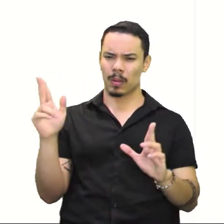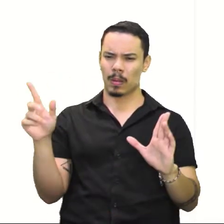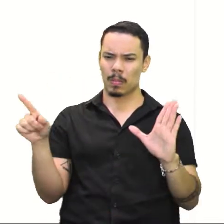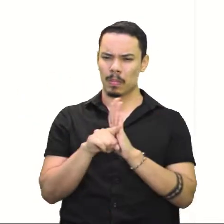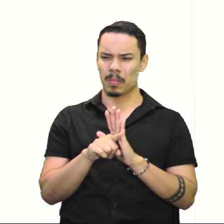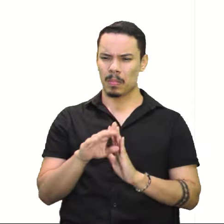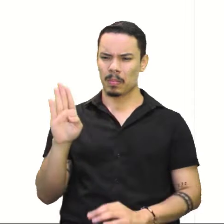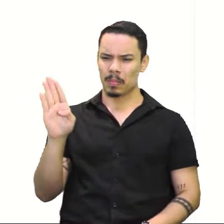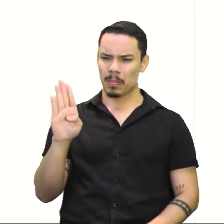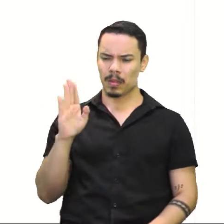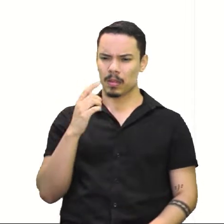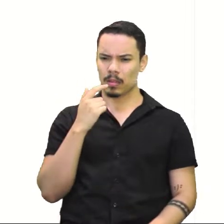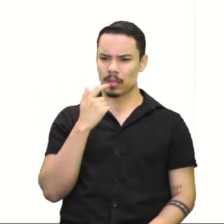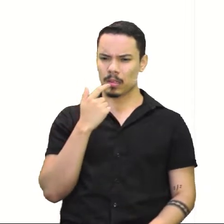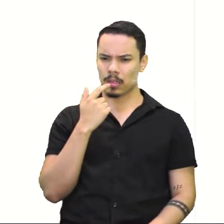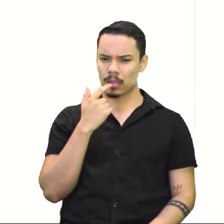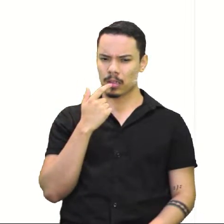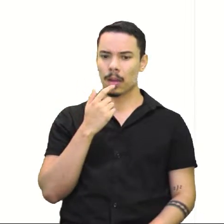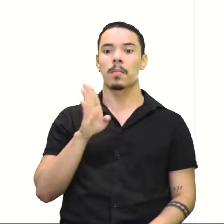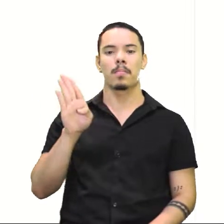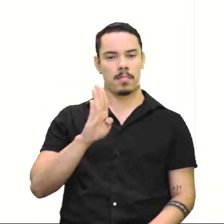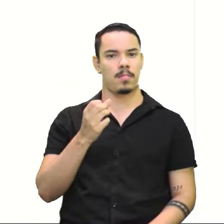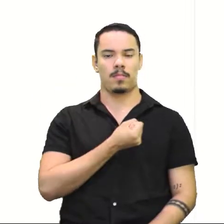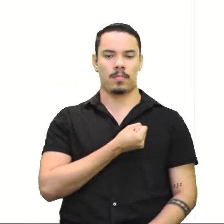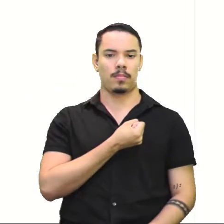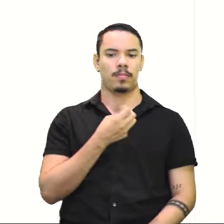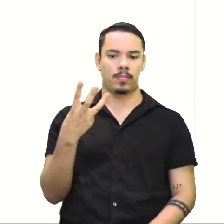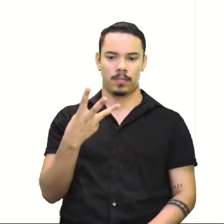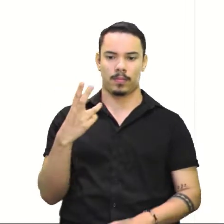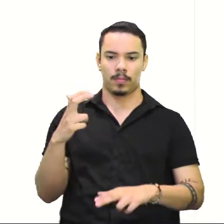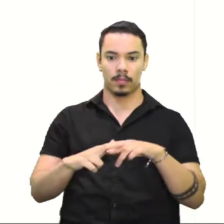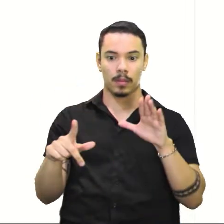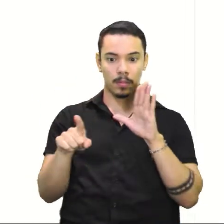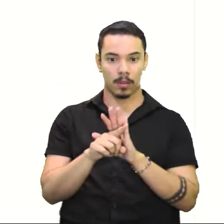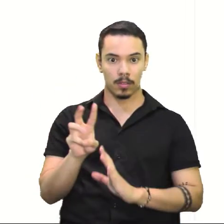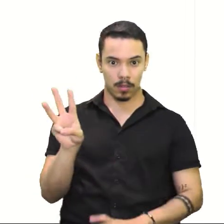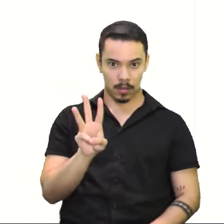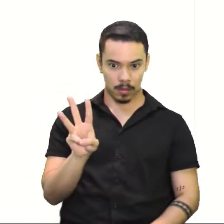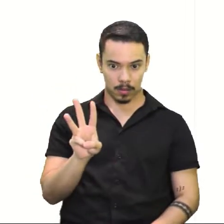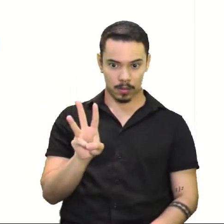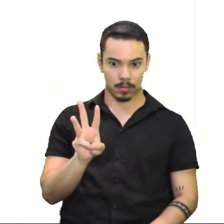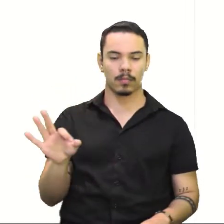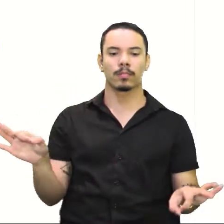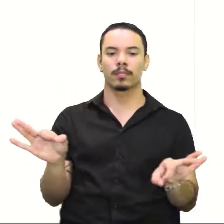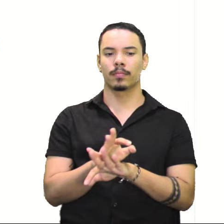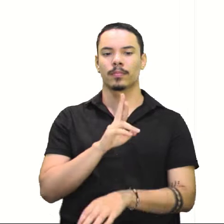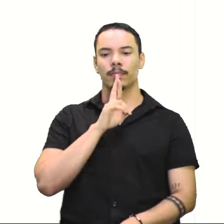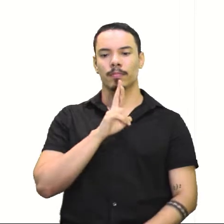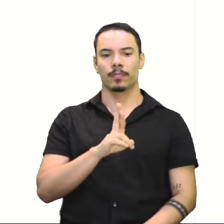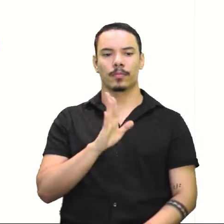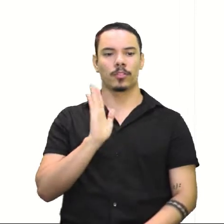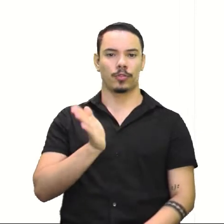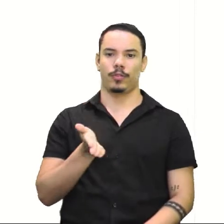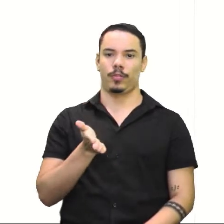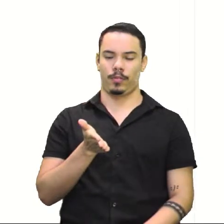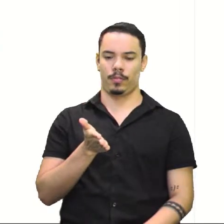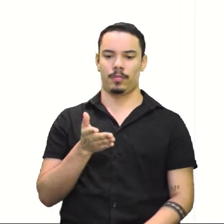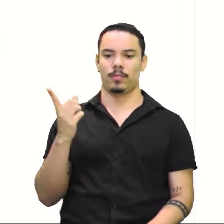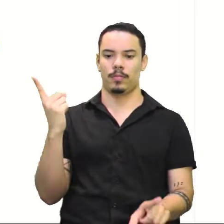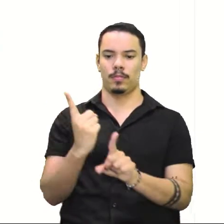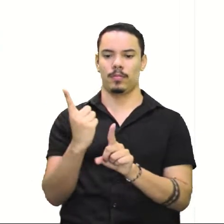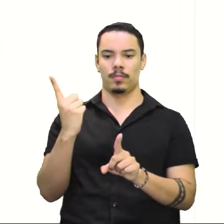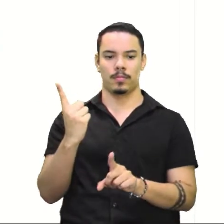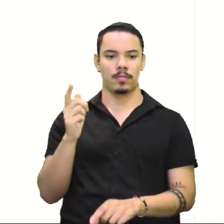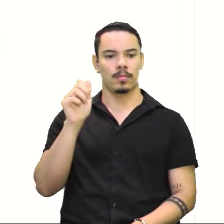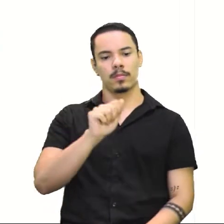B. E quanto que é o B? O B vale 3. Então o meu E é menos 3? Menos 3. Pronto, então já. Achei o valor de